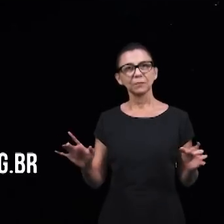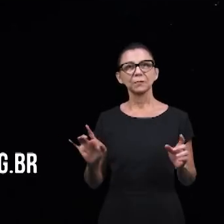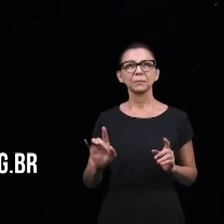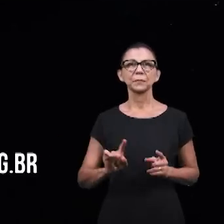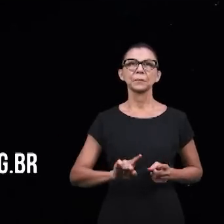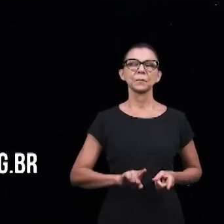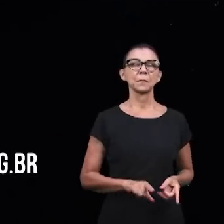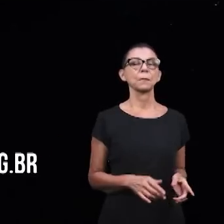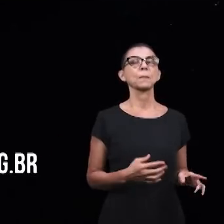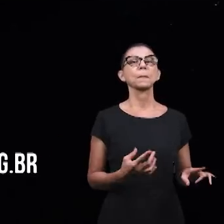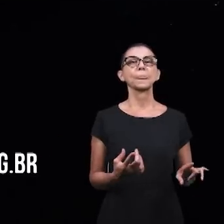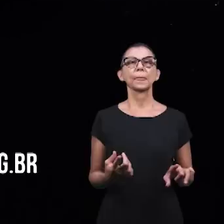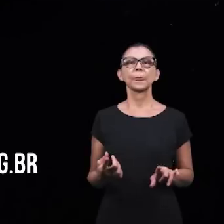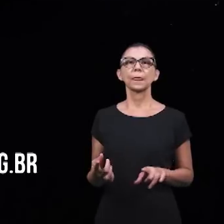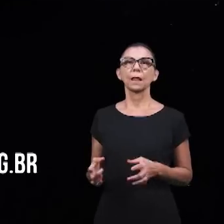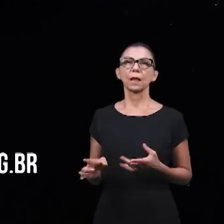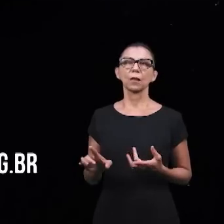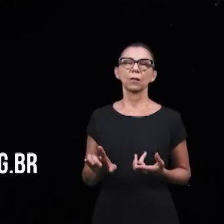jardim.